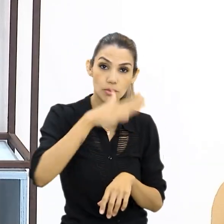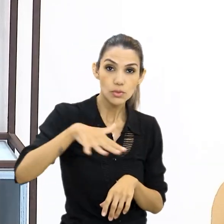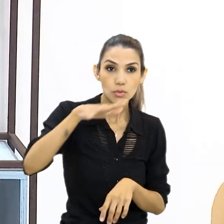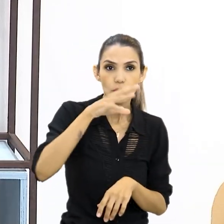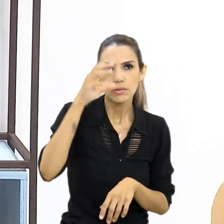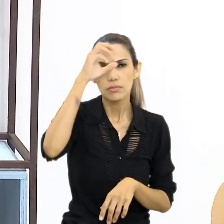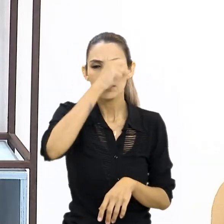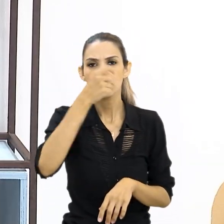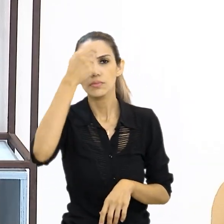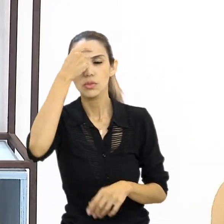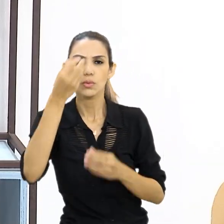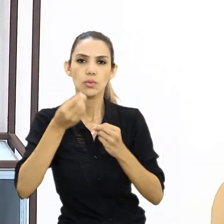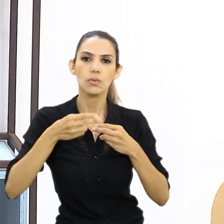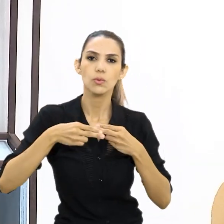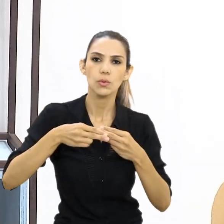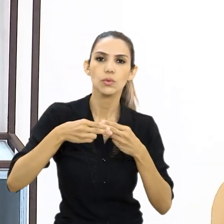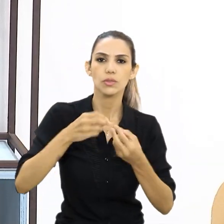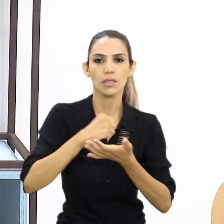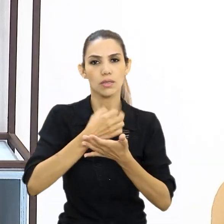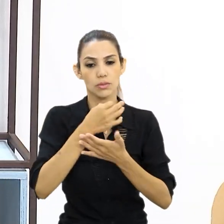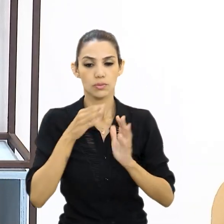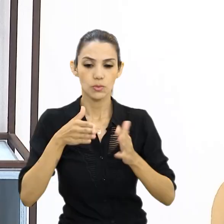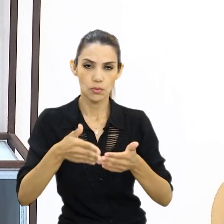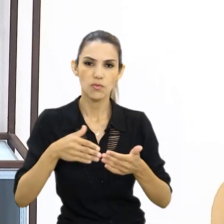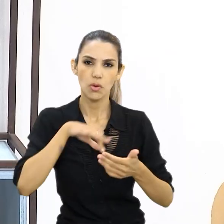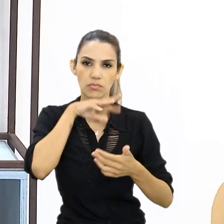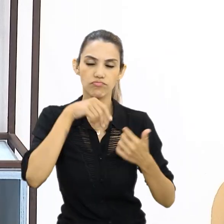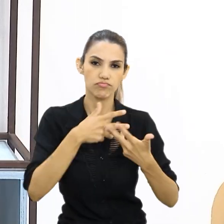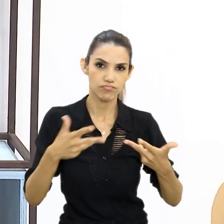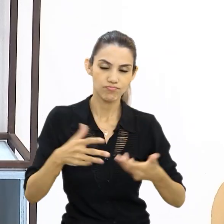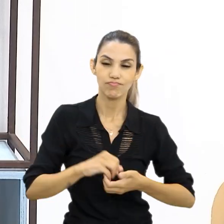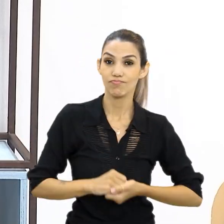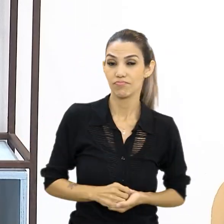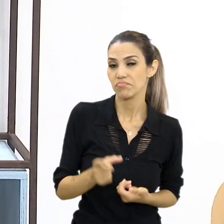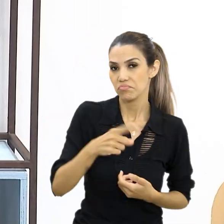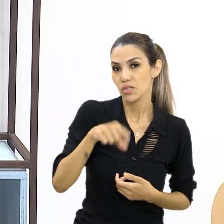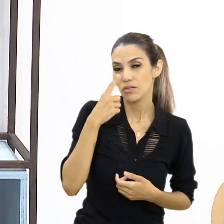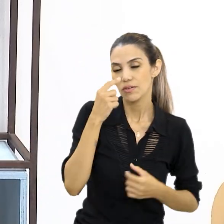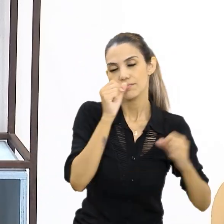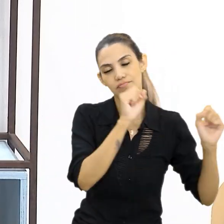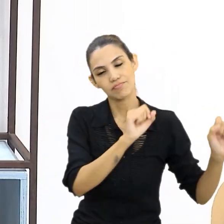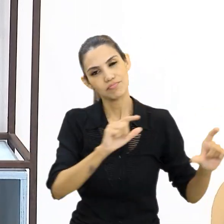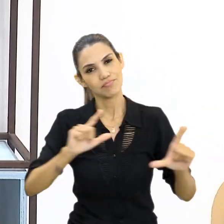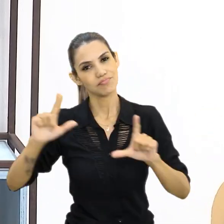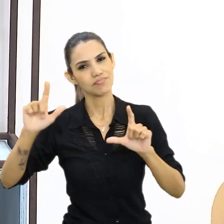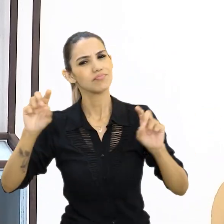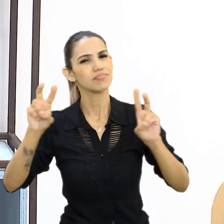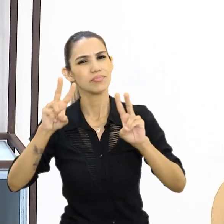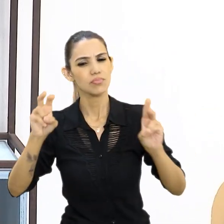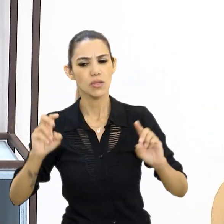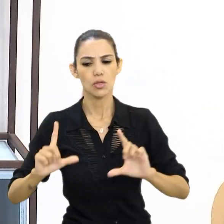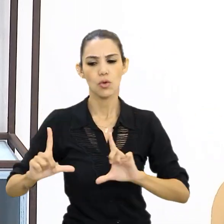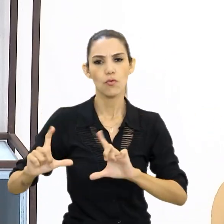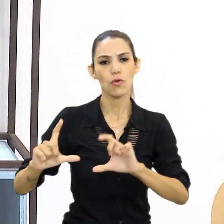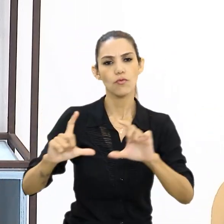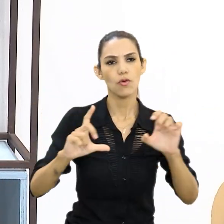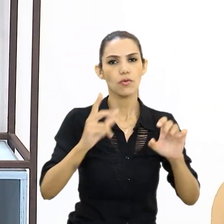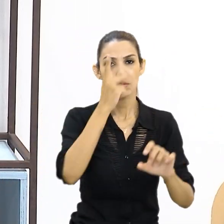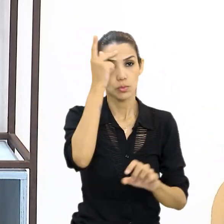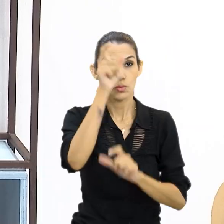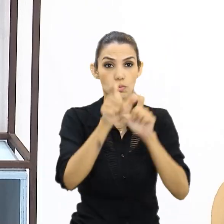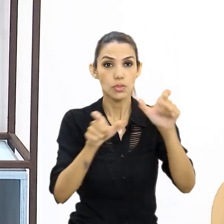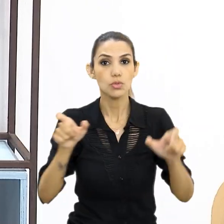uso adequado de medicamentos em animais. E ainda você vai conferir uma matéria sobre fotos